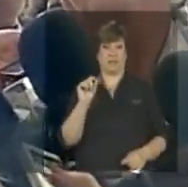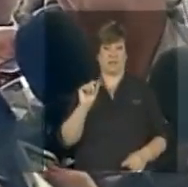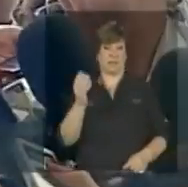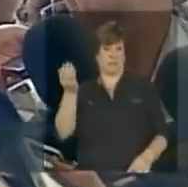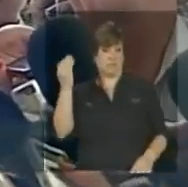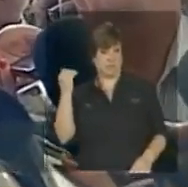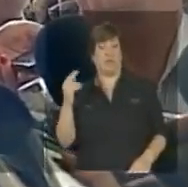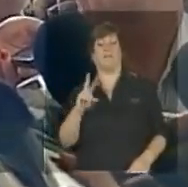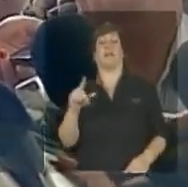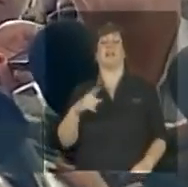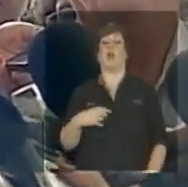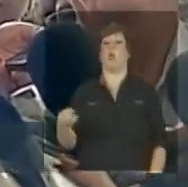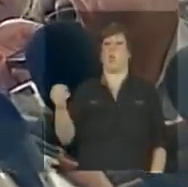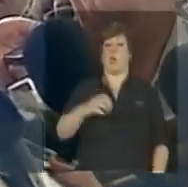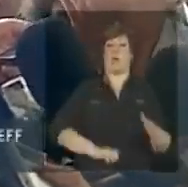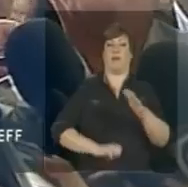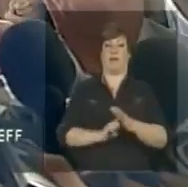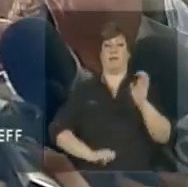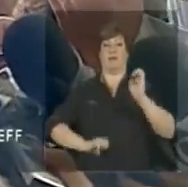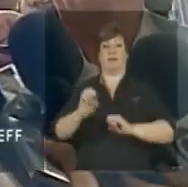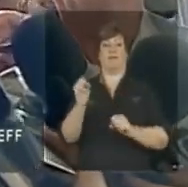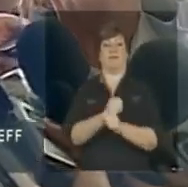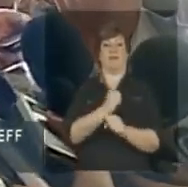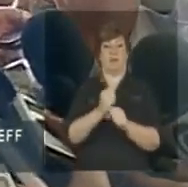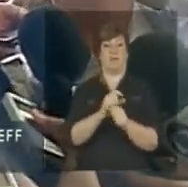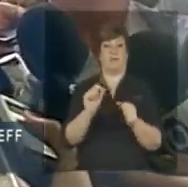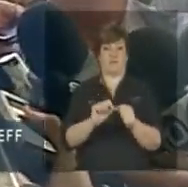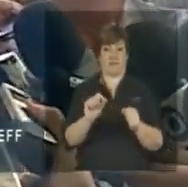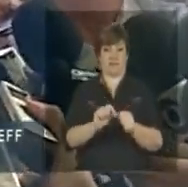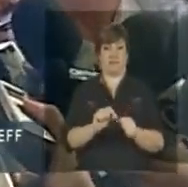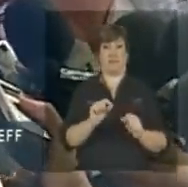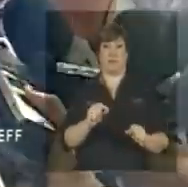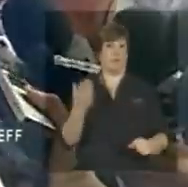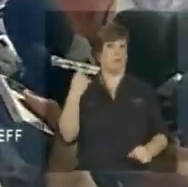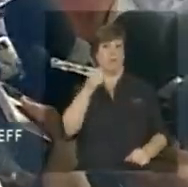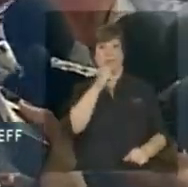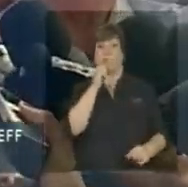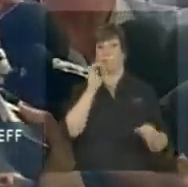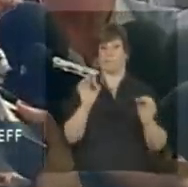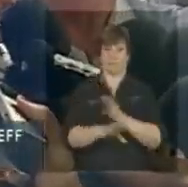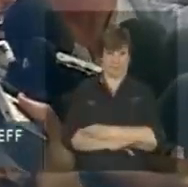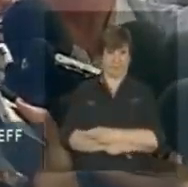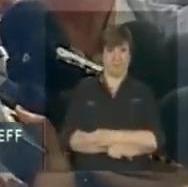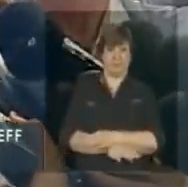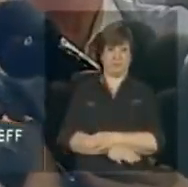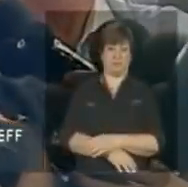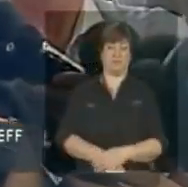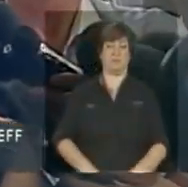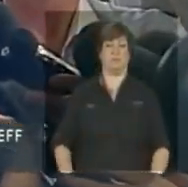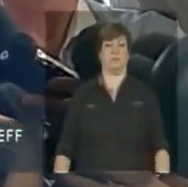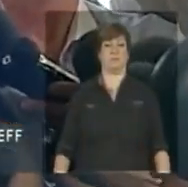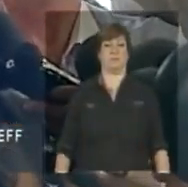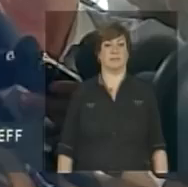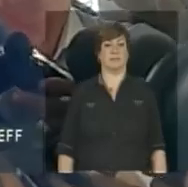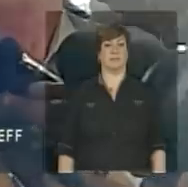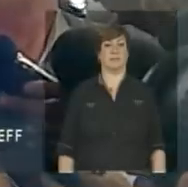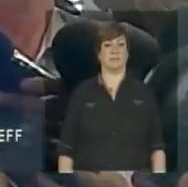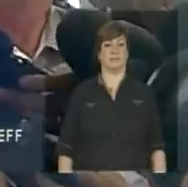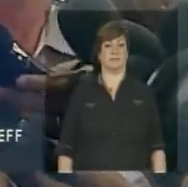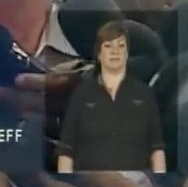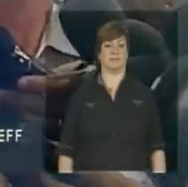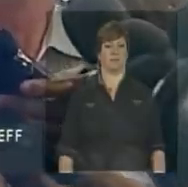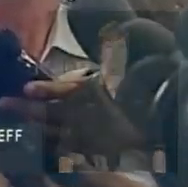remanescentes, vai ter novas empresas fazendo obras que não foram concluídas. Presidente, aí a greve na Bahia,